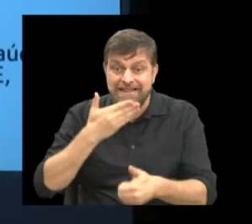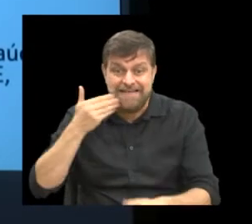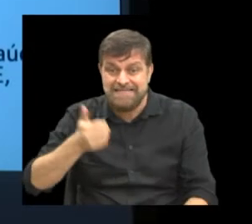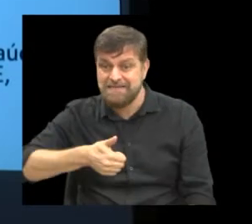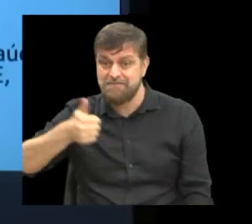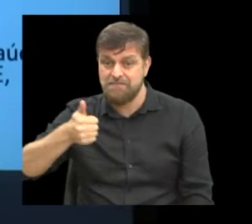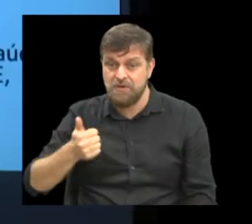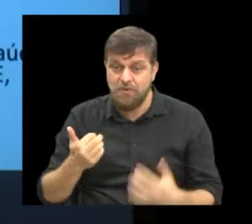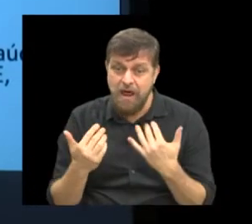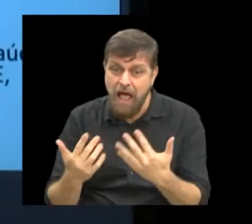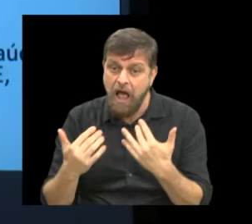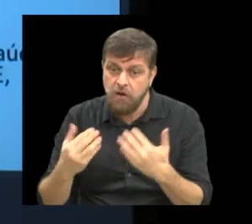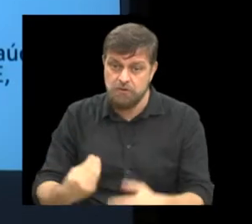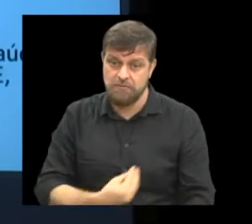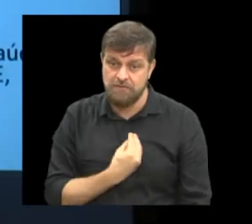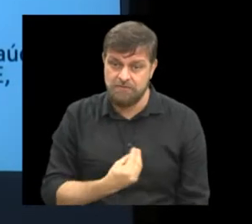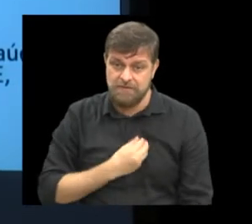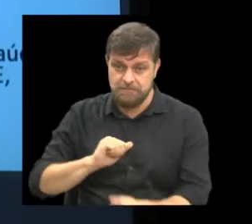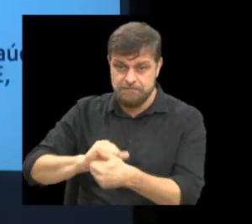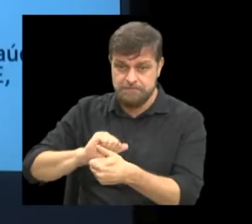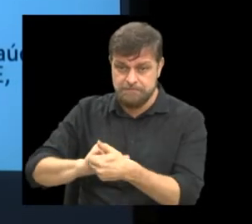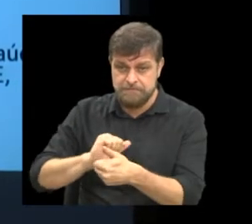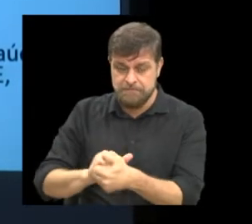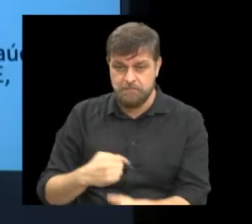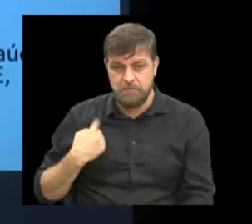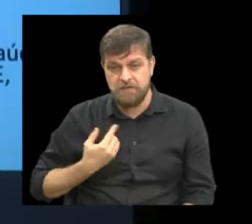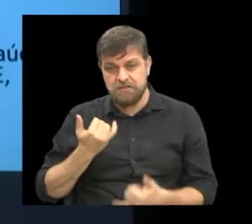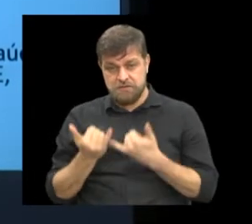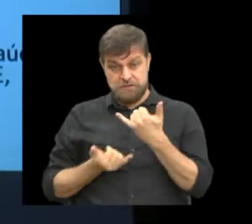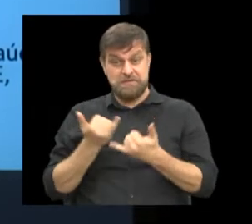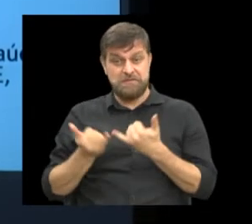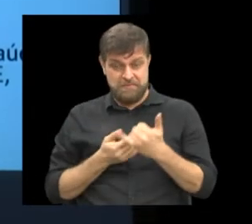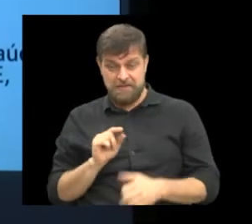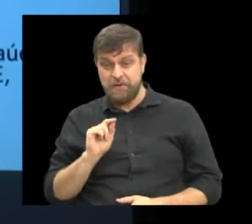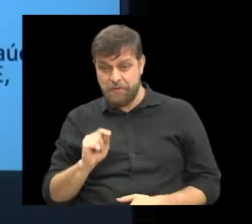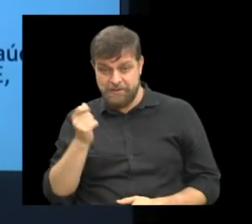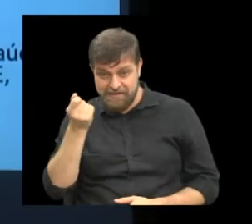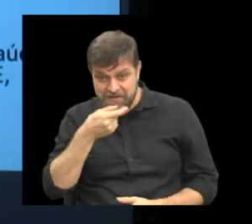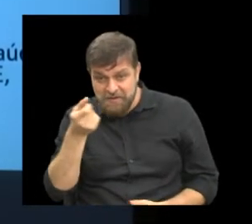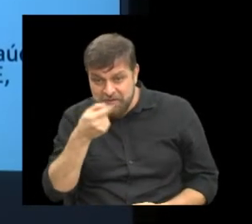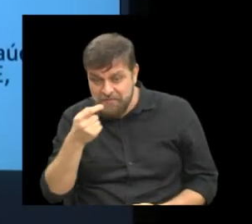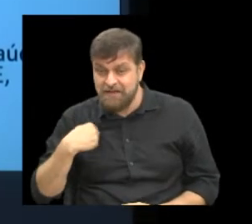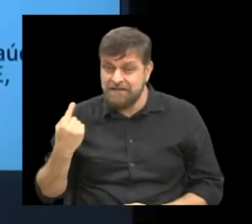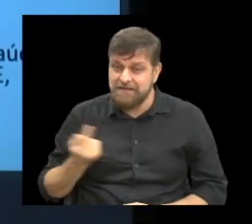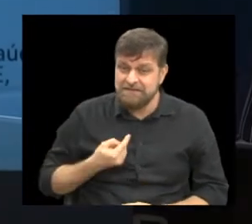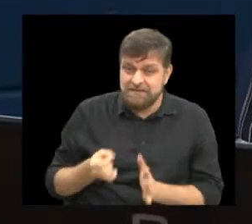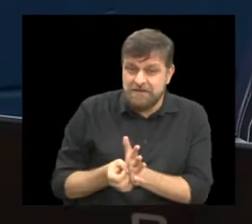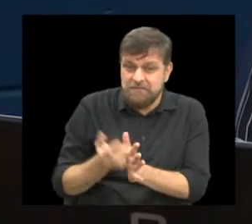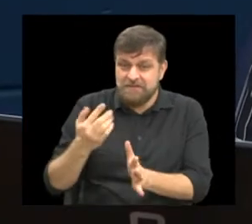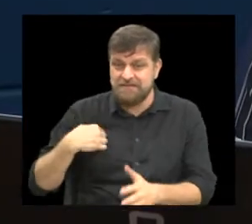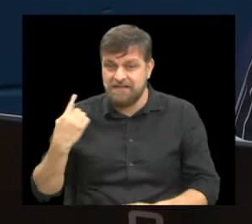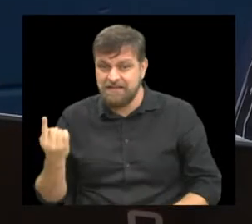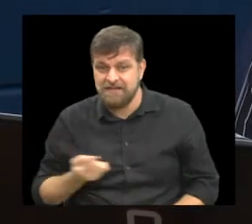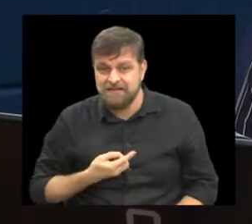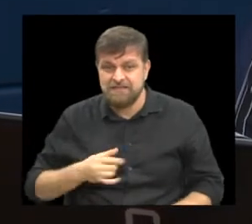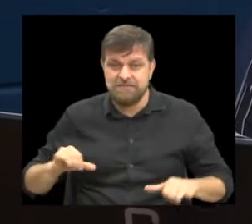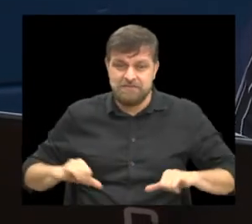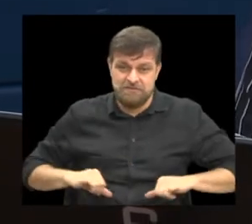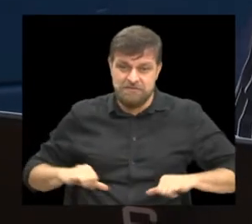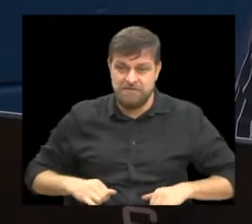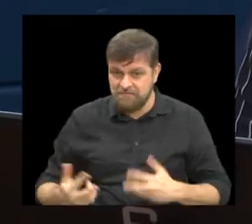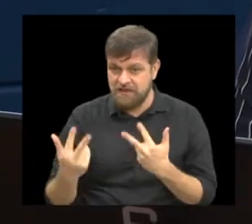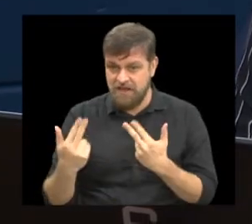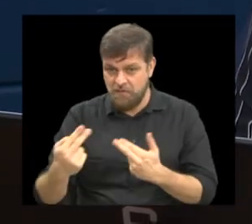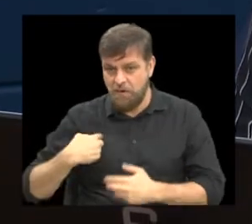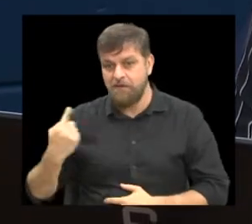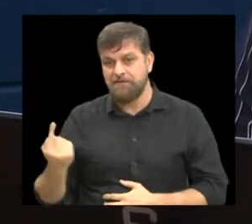vida desse aluno. A gente brinca um pouco na Tiquira dizendo que a gente às vezes padece da patologia com a